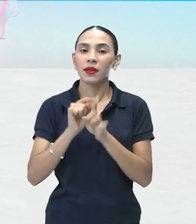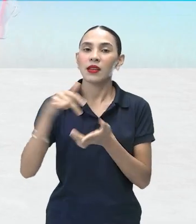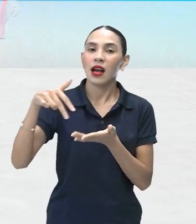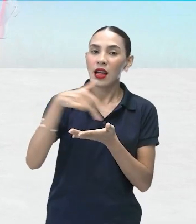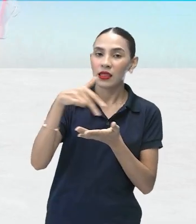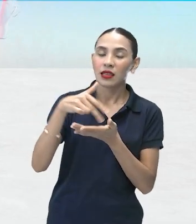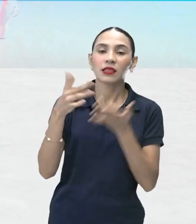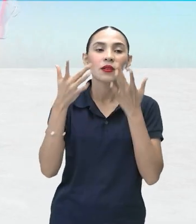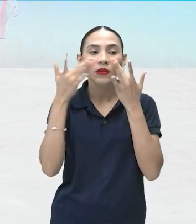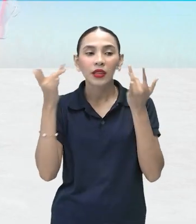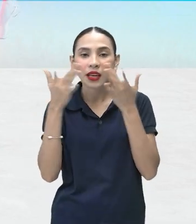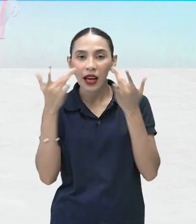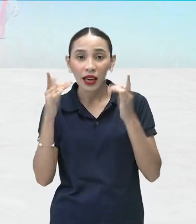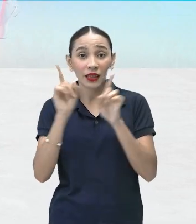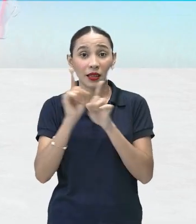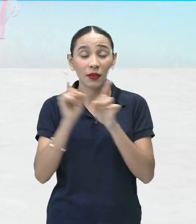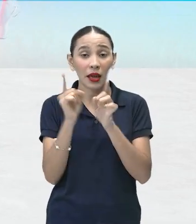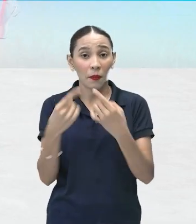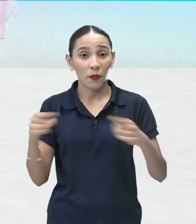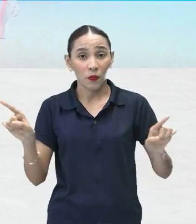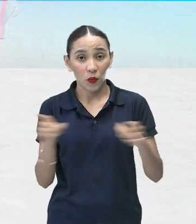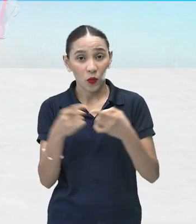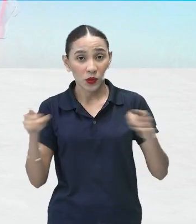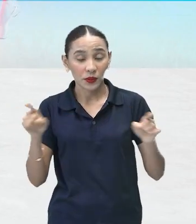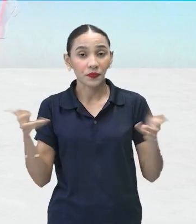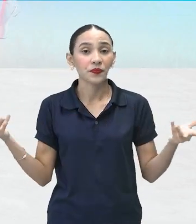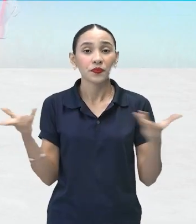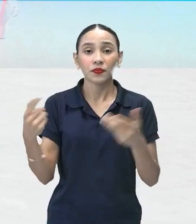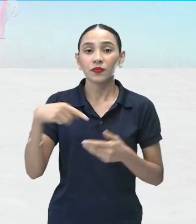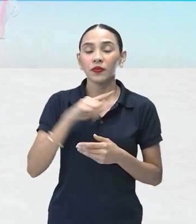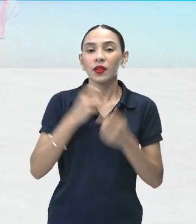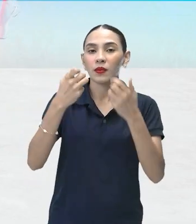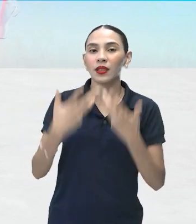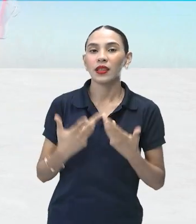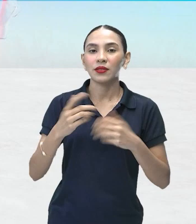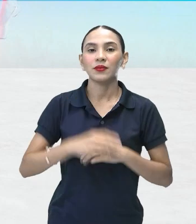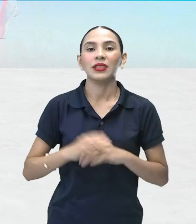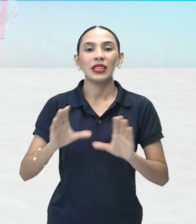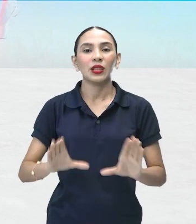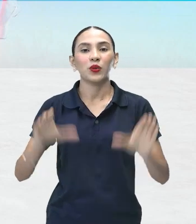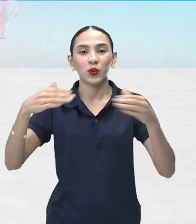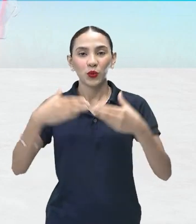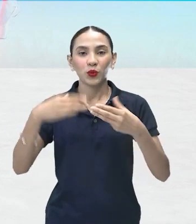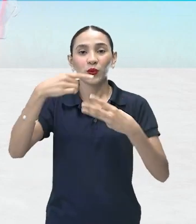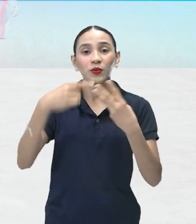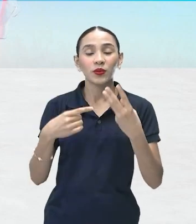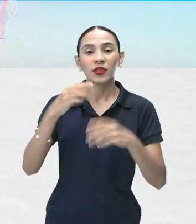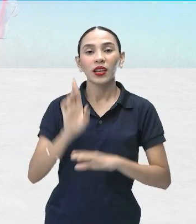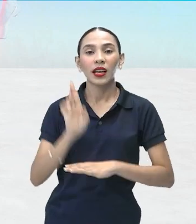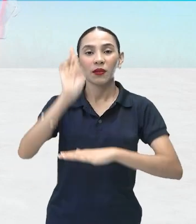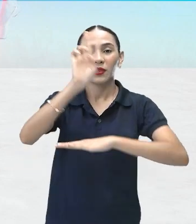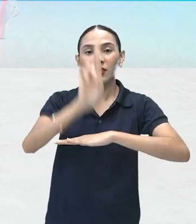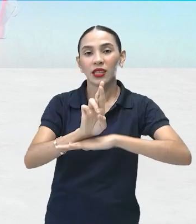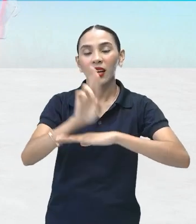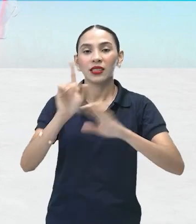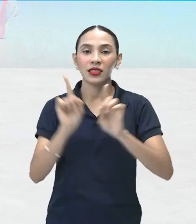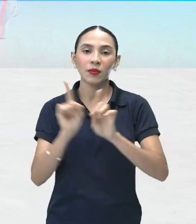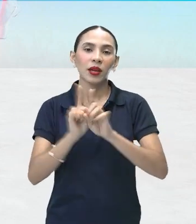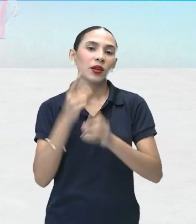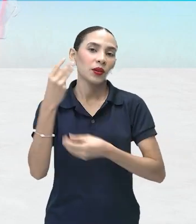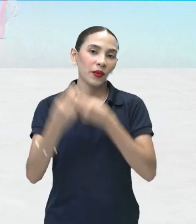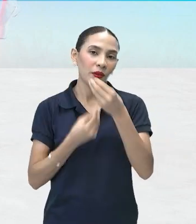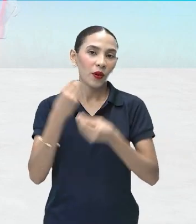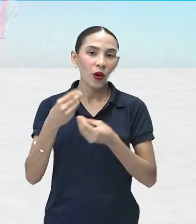o teatro e a música. E hoje nós vamos estar falando desse conjunto, que é a representatividade